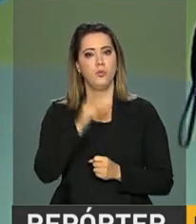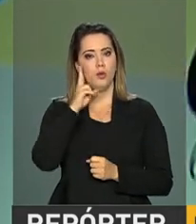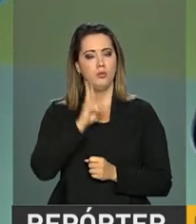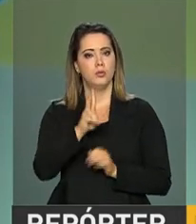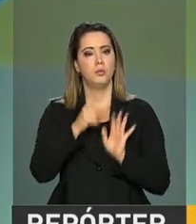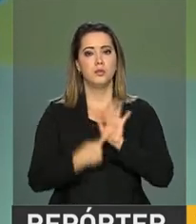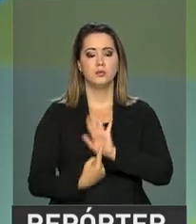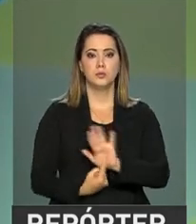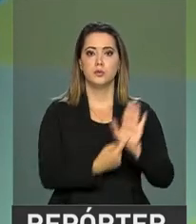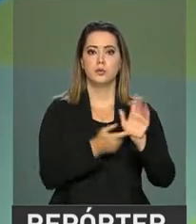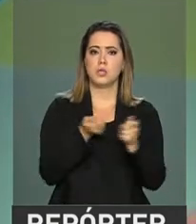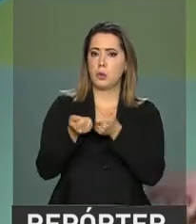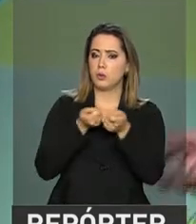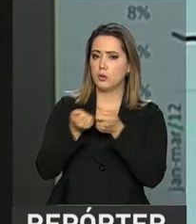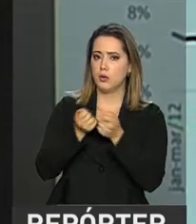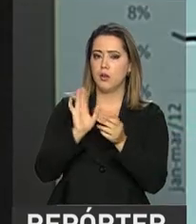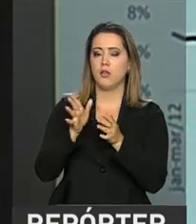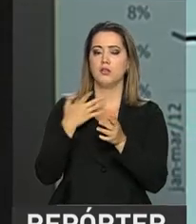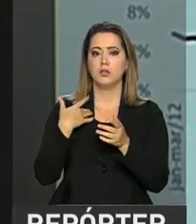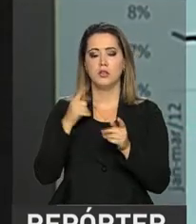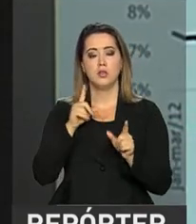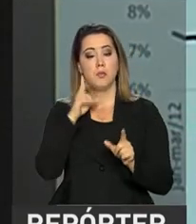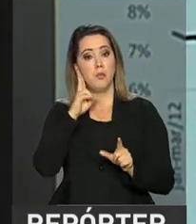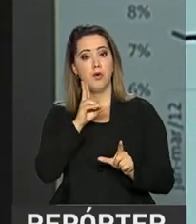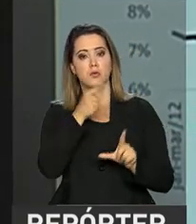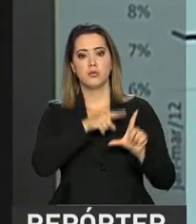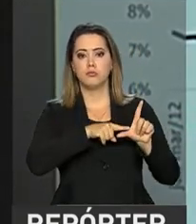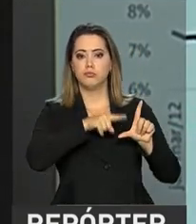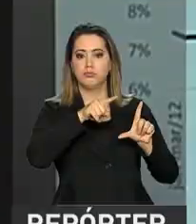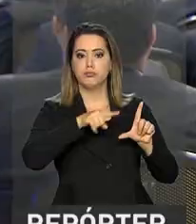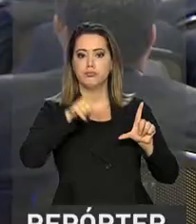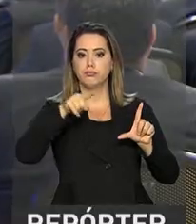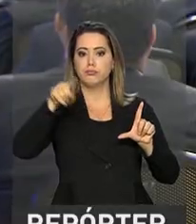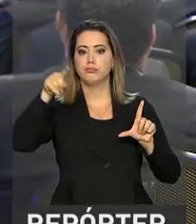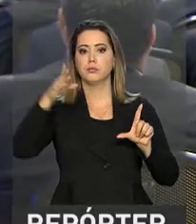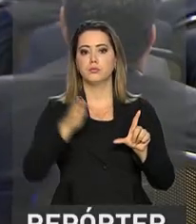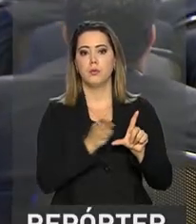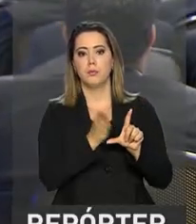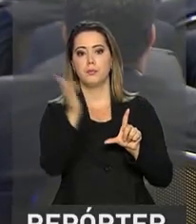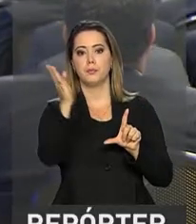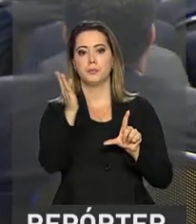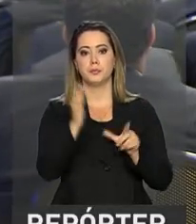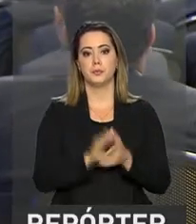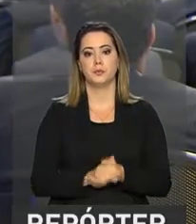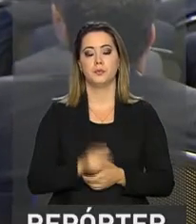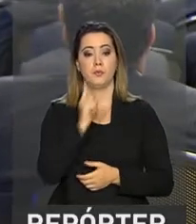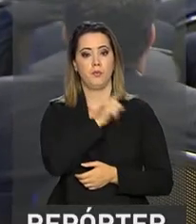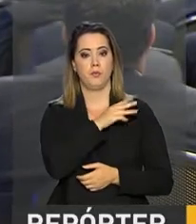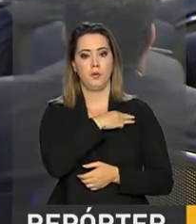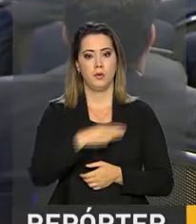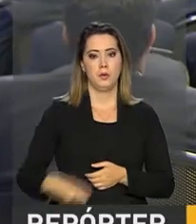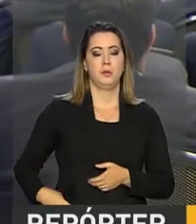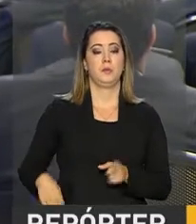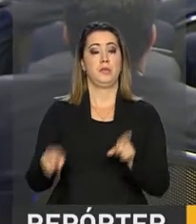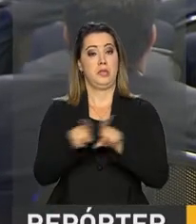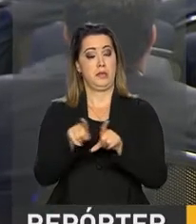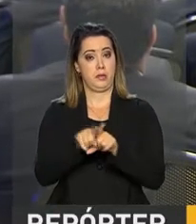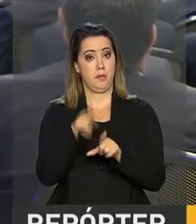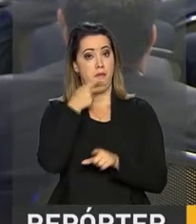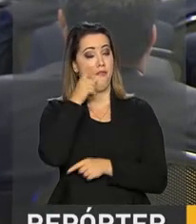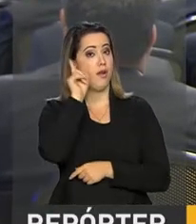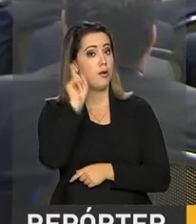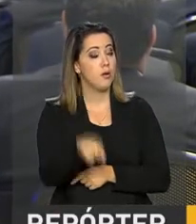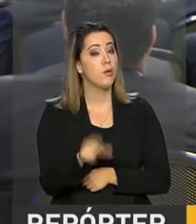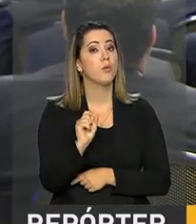de ajuste a tendência daqui até lá o ministro da fazenda também citou medidas que vêm sendo adotadas